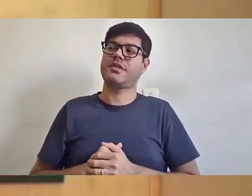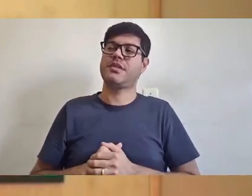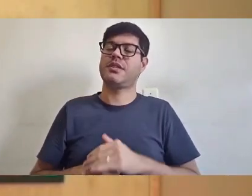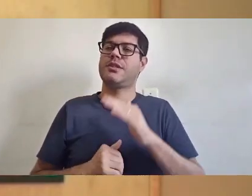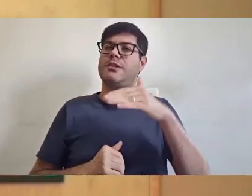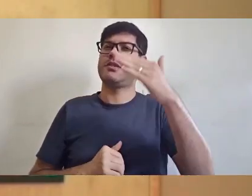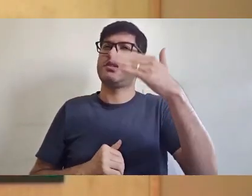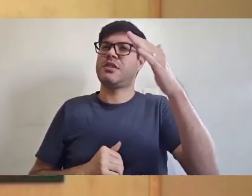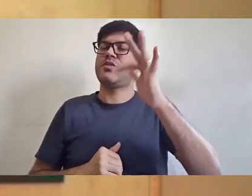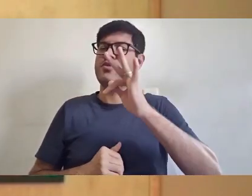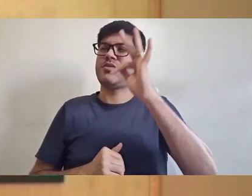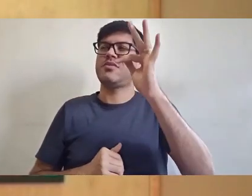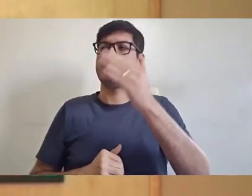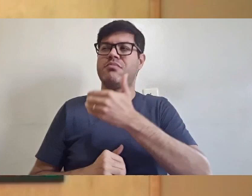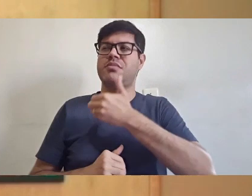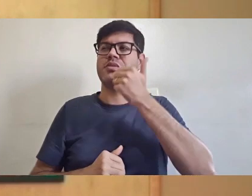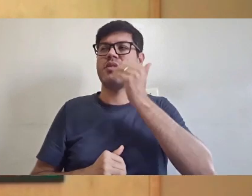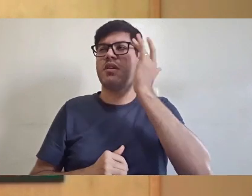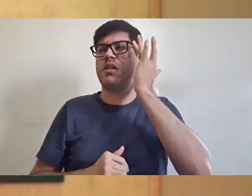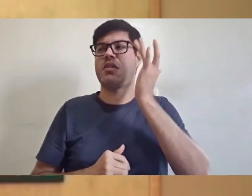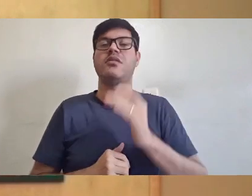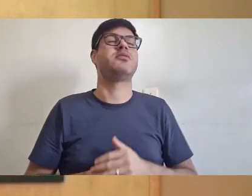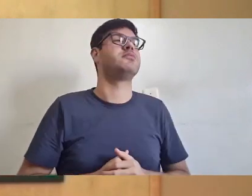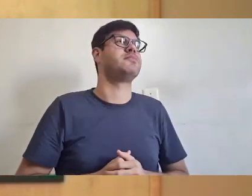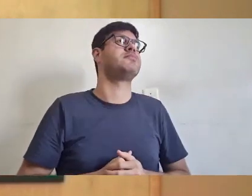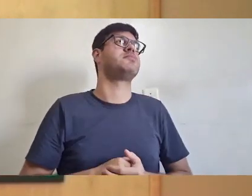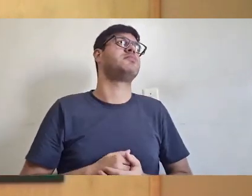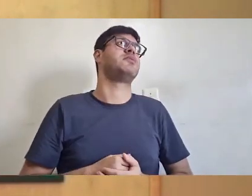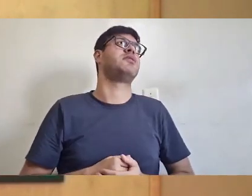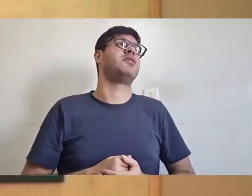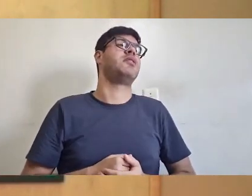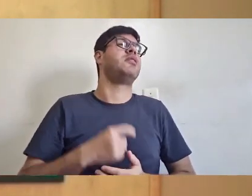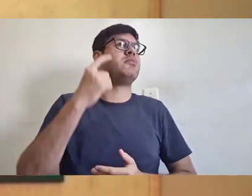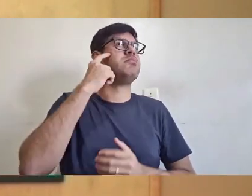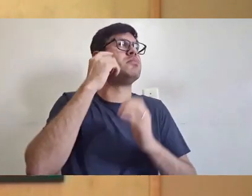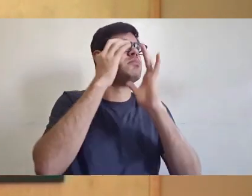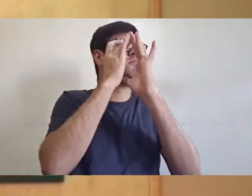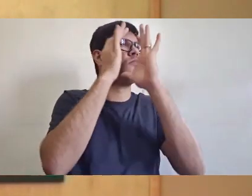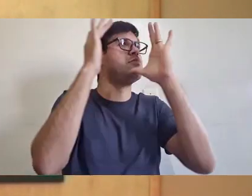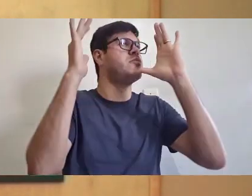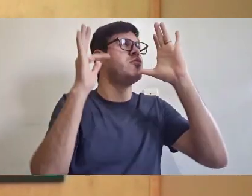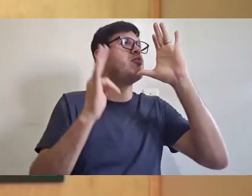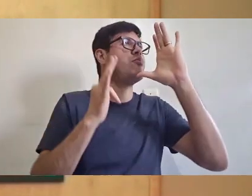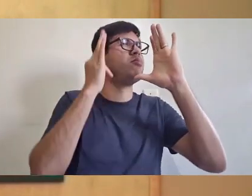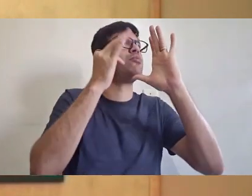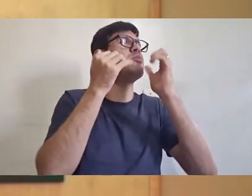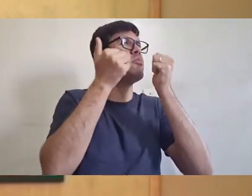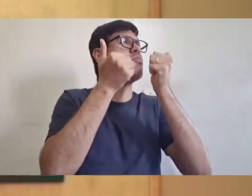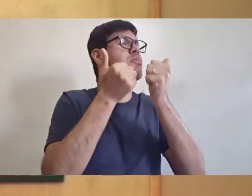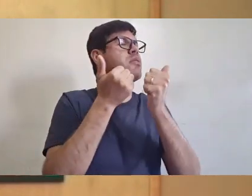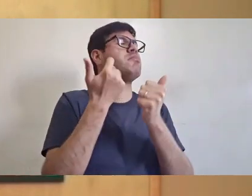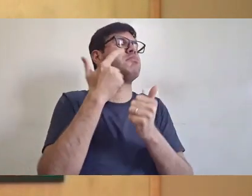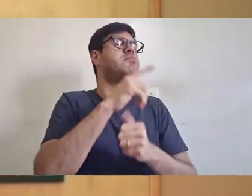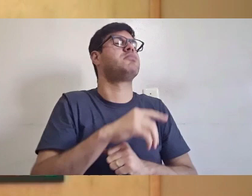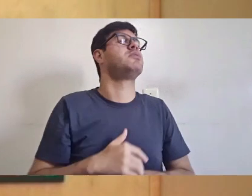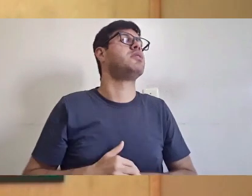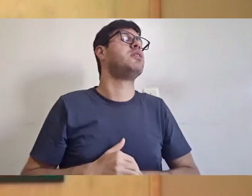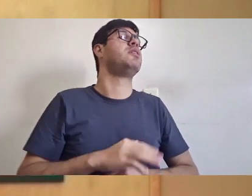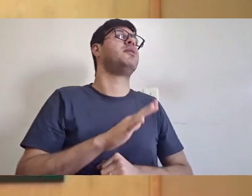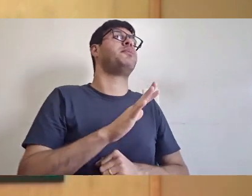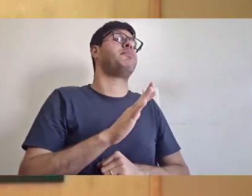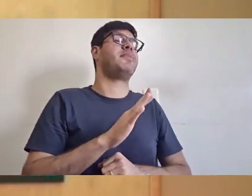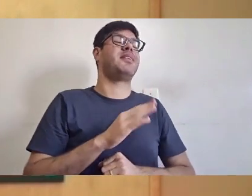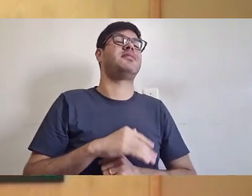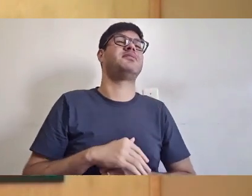mas nós vamos ter dias melhores, eu acho, não? Eu sempre sou otimista nesse aspecto, se bem que,